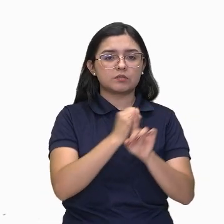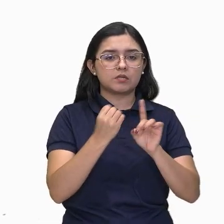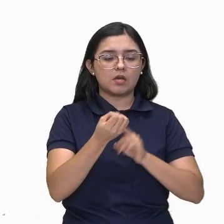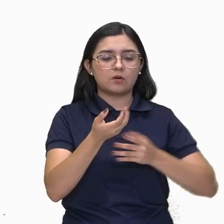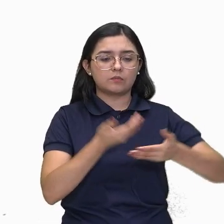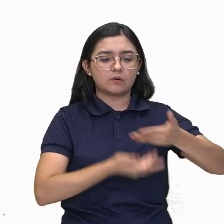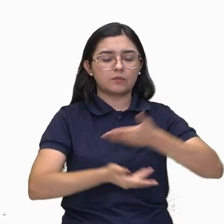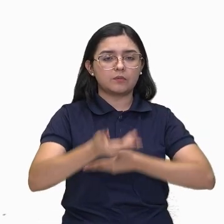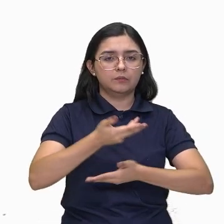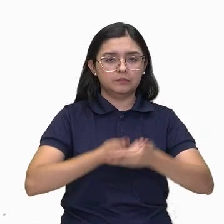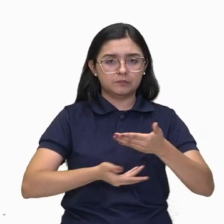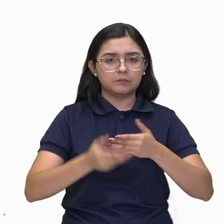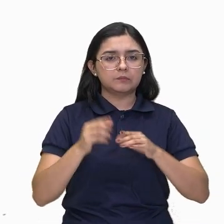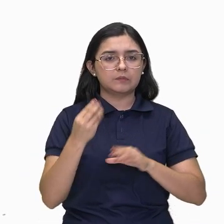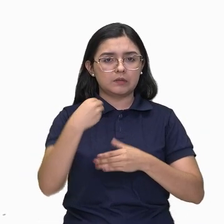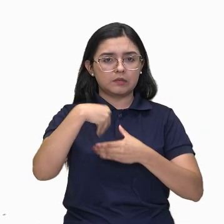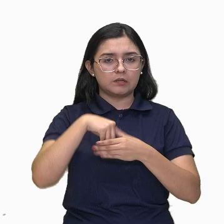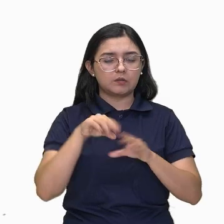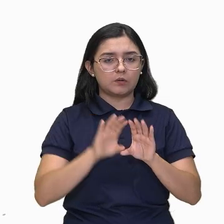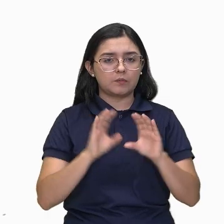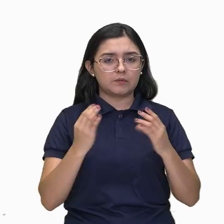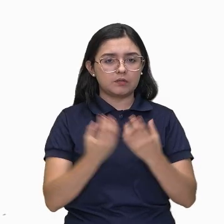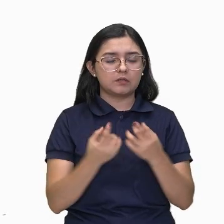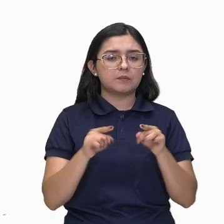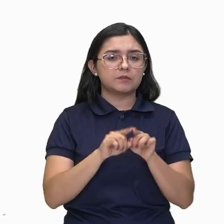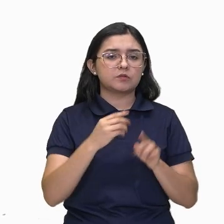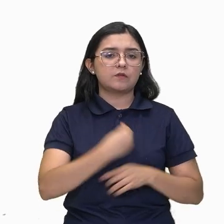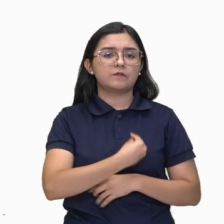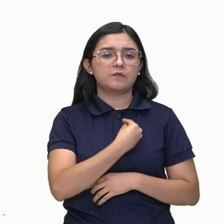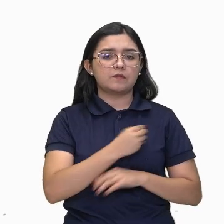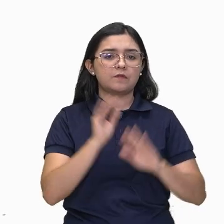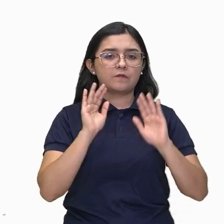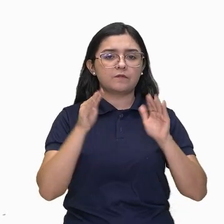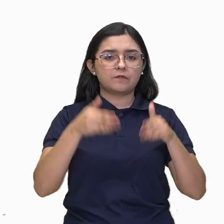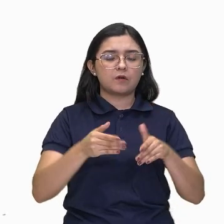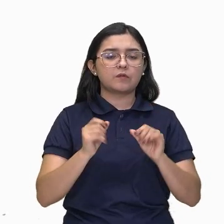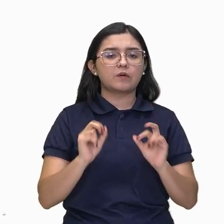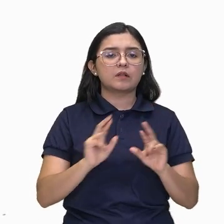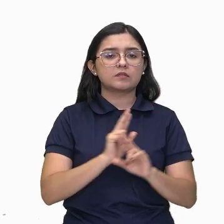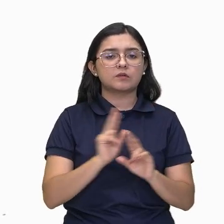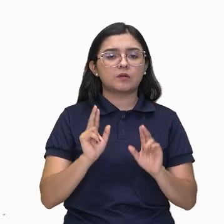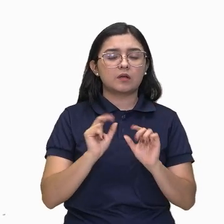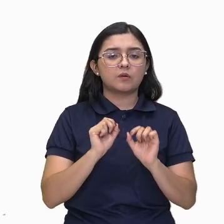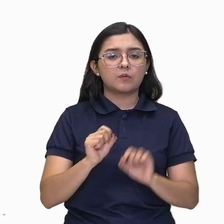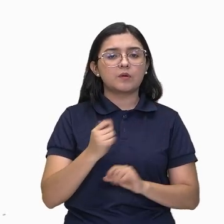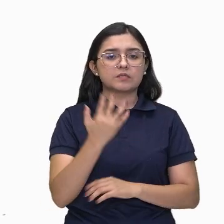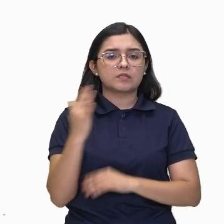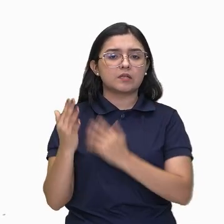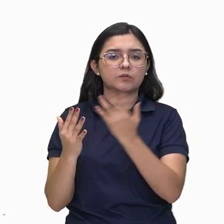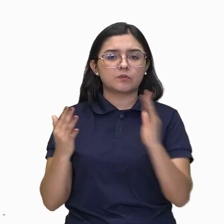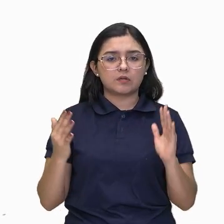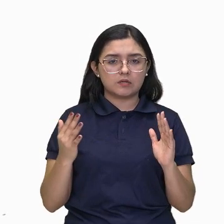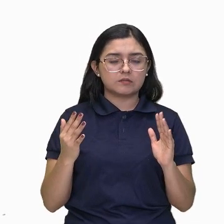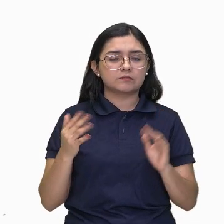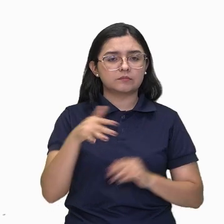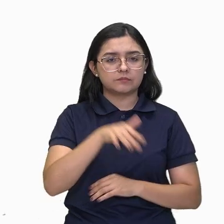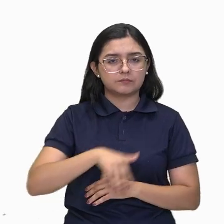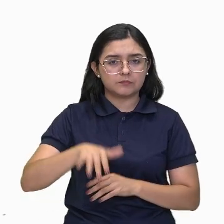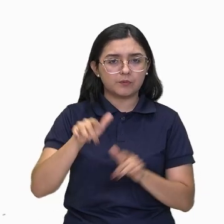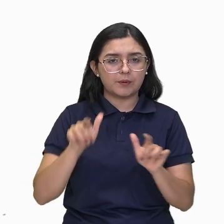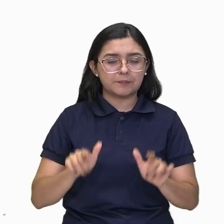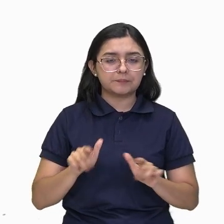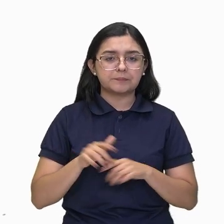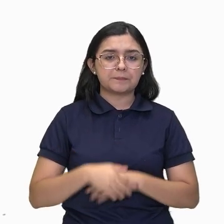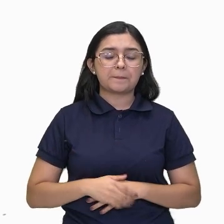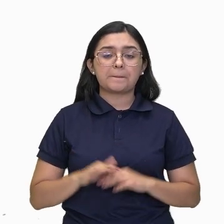ele se move, e toda a sua sobrevivência, sua vida é voltada para a relação com essa natureza, né, com todos os elementos que compõem ali, né? Pois é,